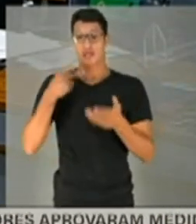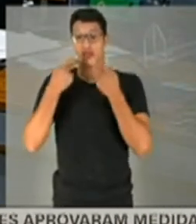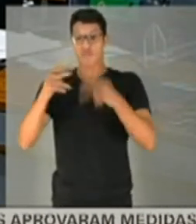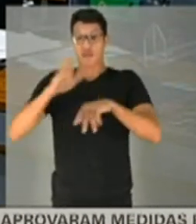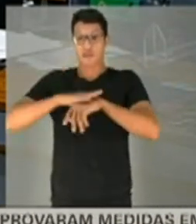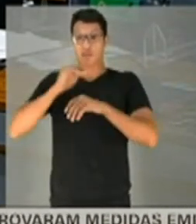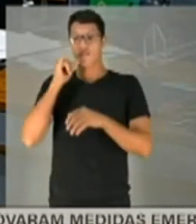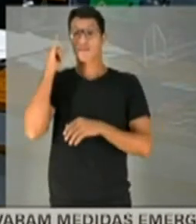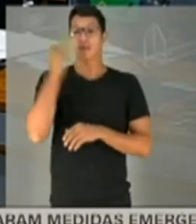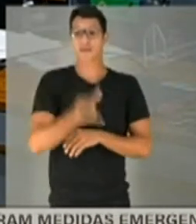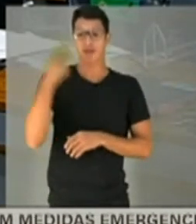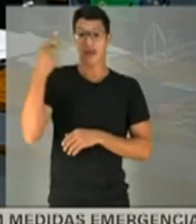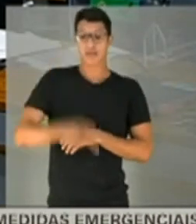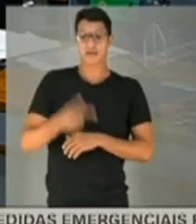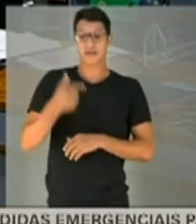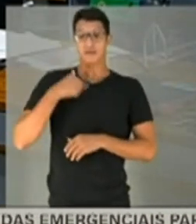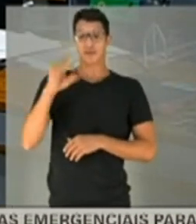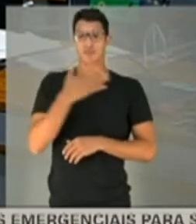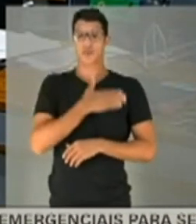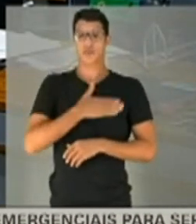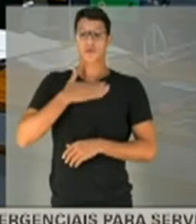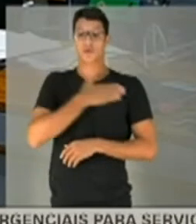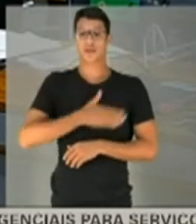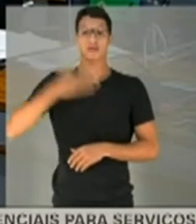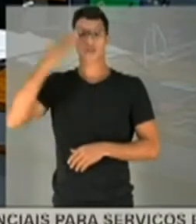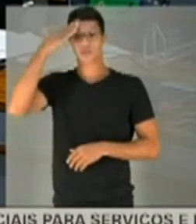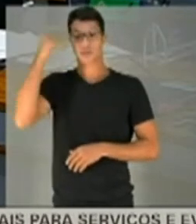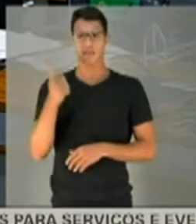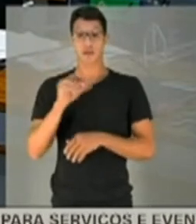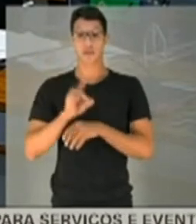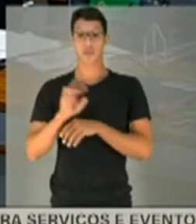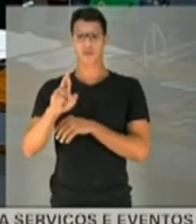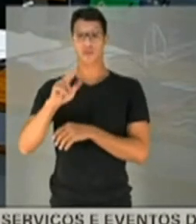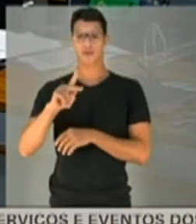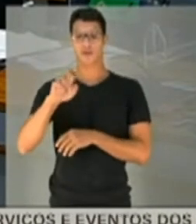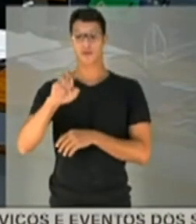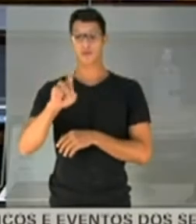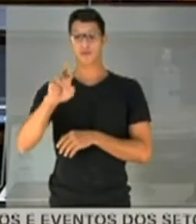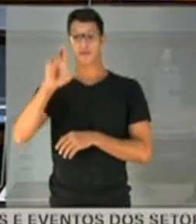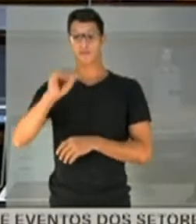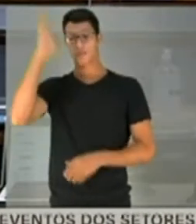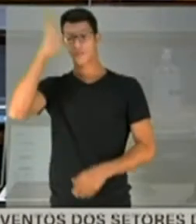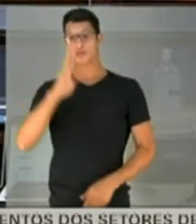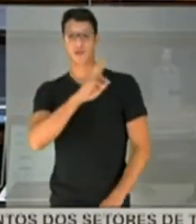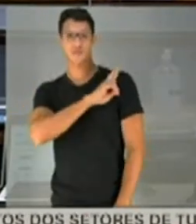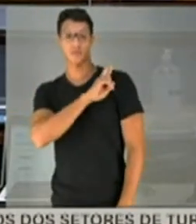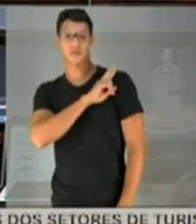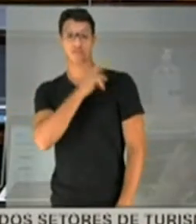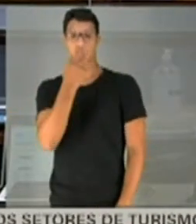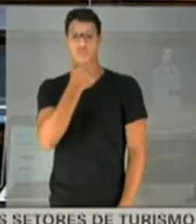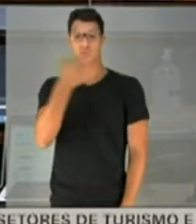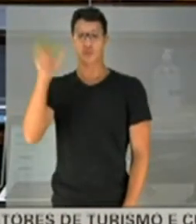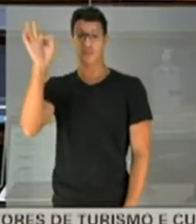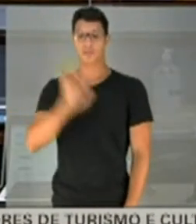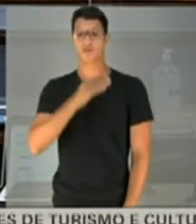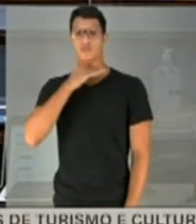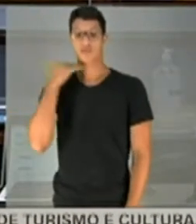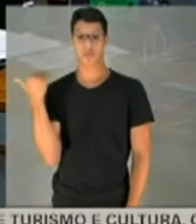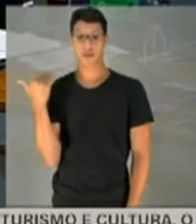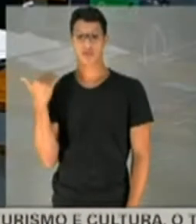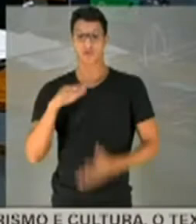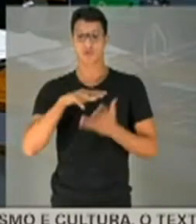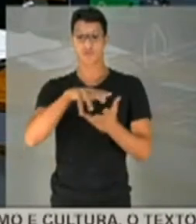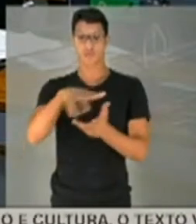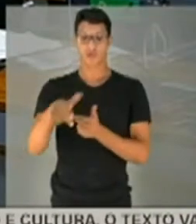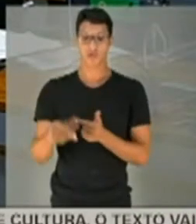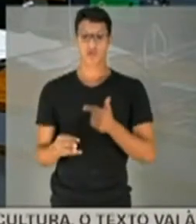uma afirmação aqui. Eu só gostaria de saber do doutor Pedro, que o Brasil é responsável por 12% das mortes a nível do